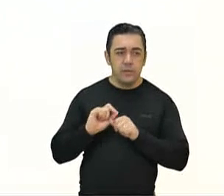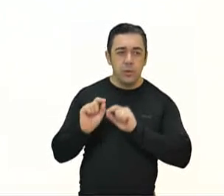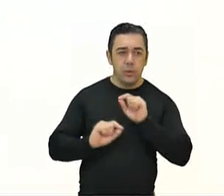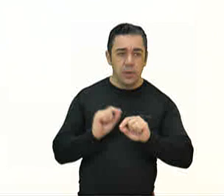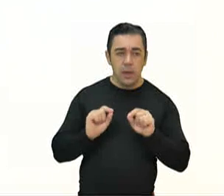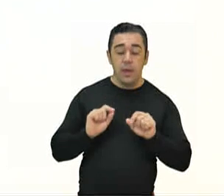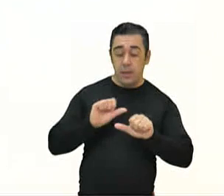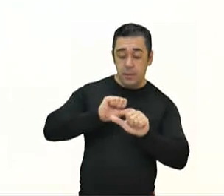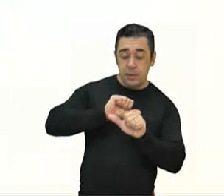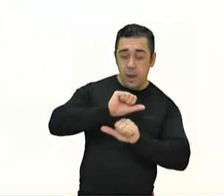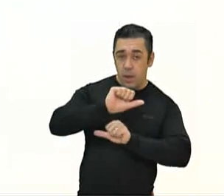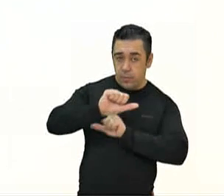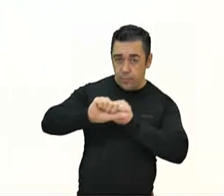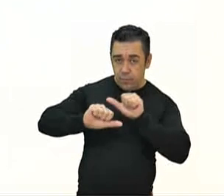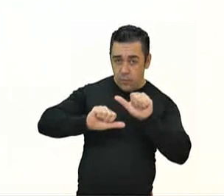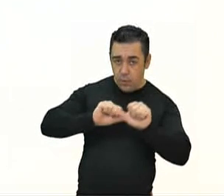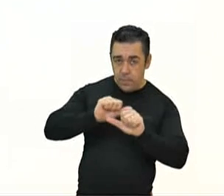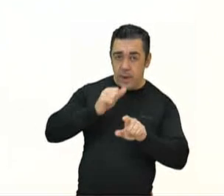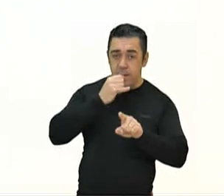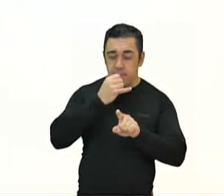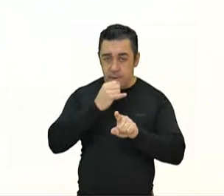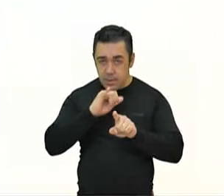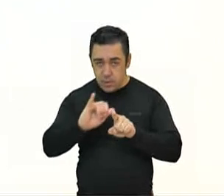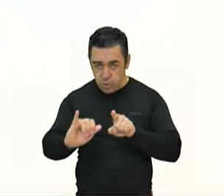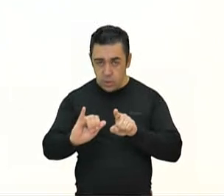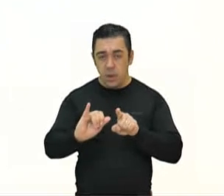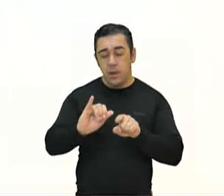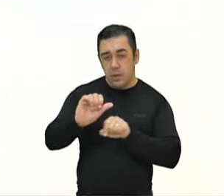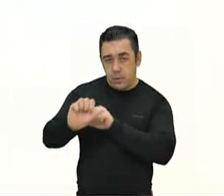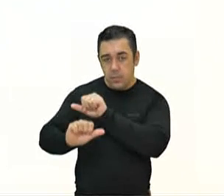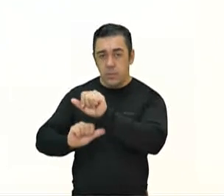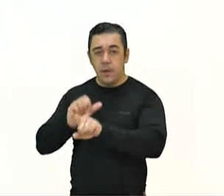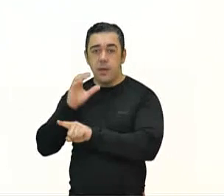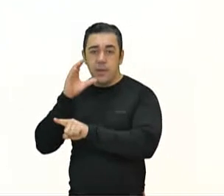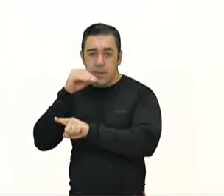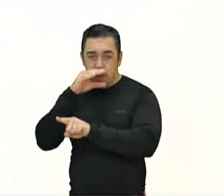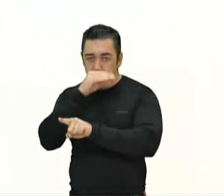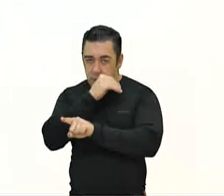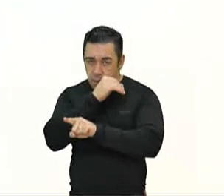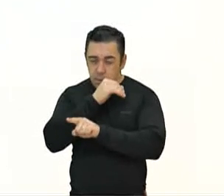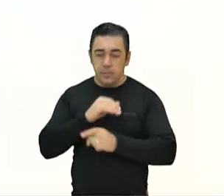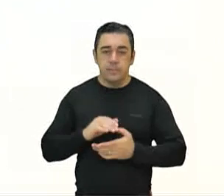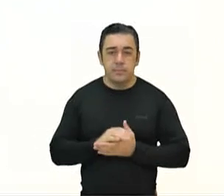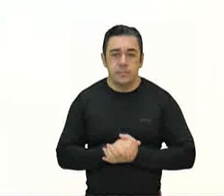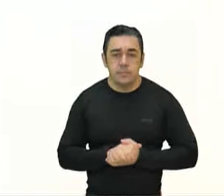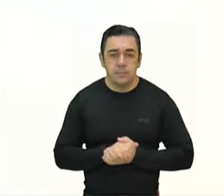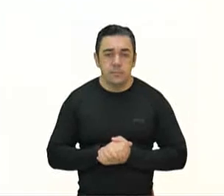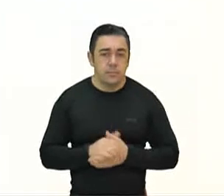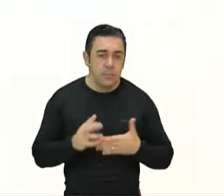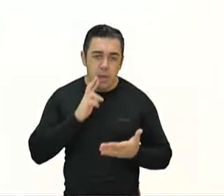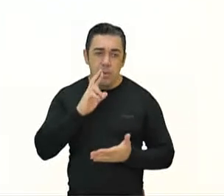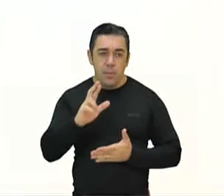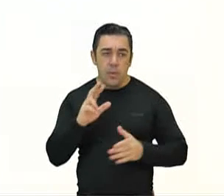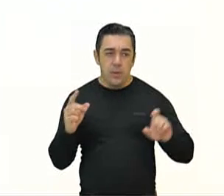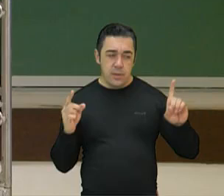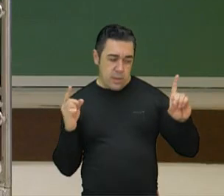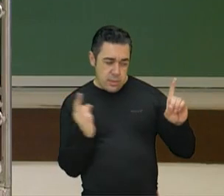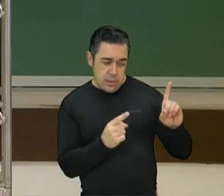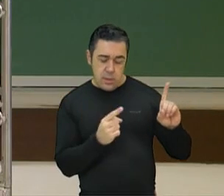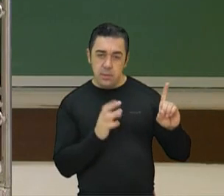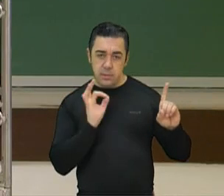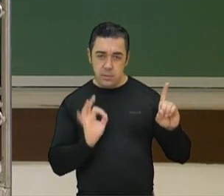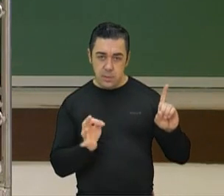finalidade transformar energia elétrica em energia térmica. Então, letra D,